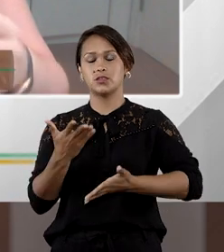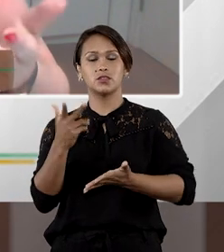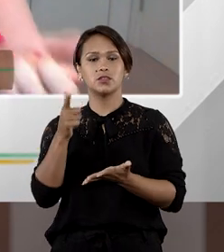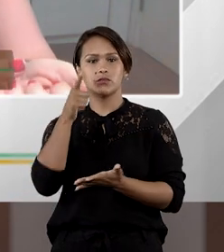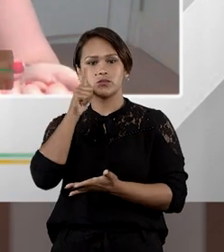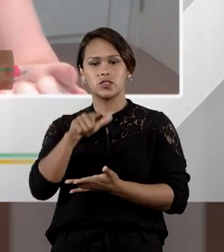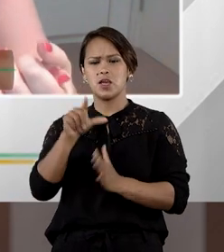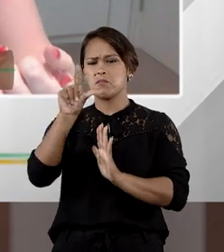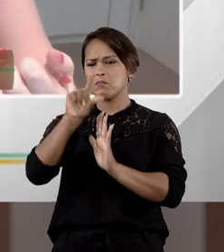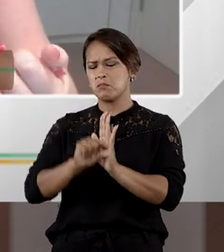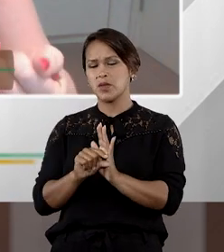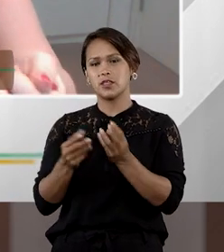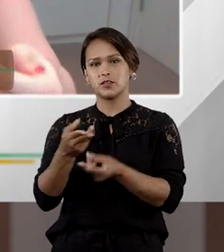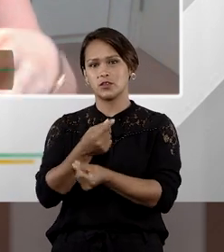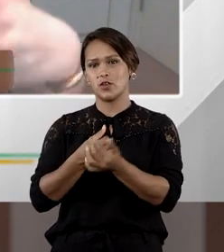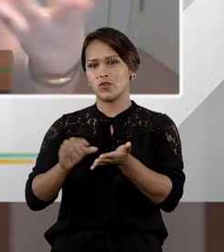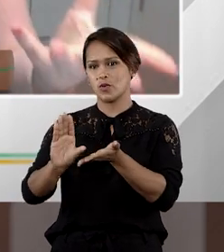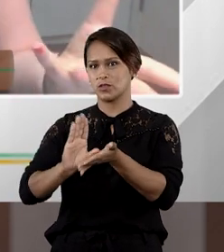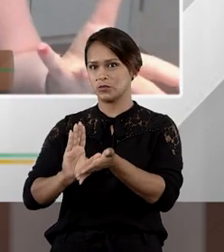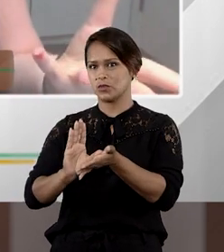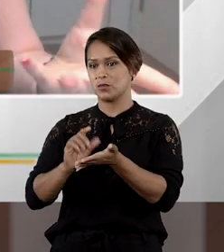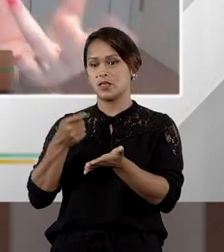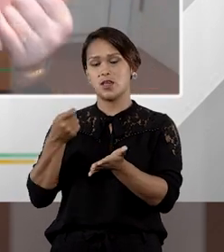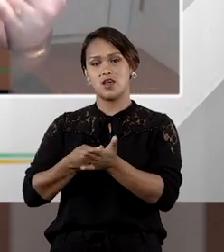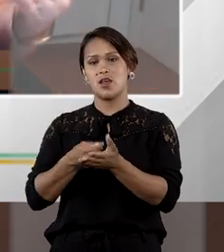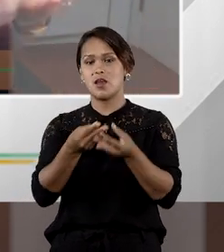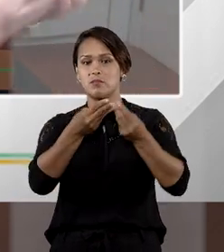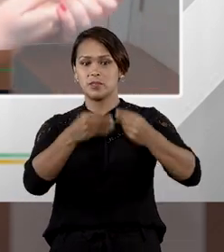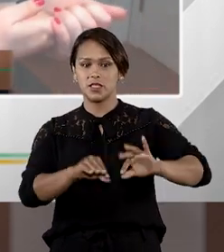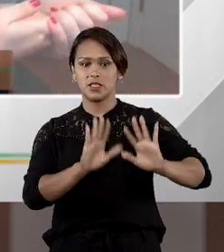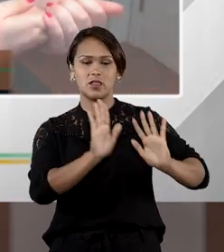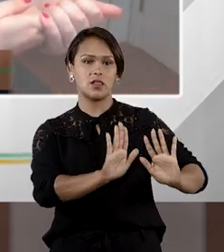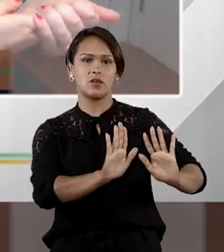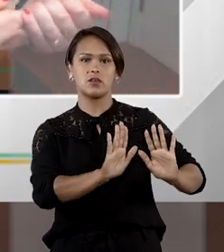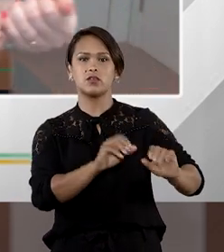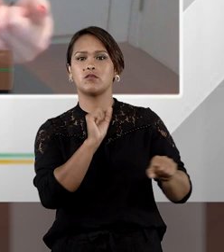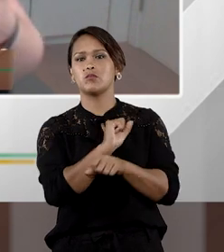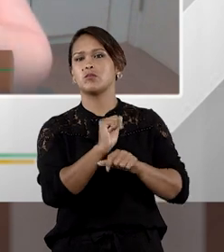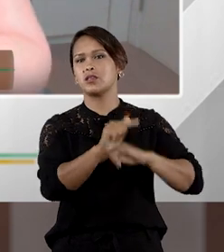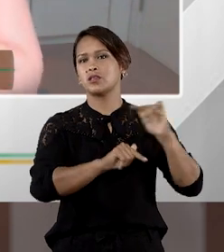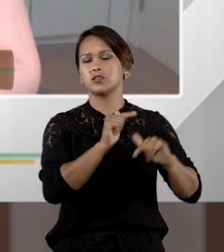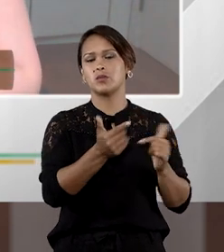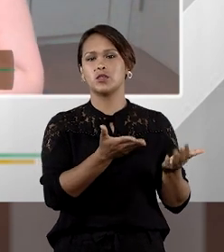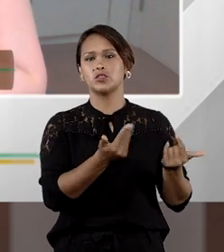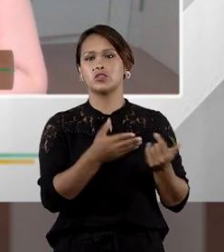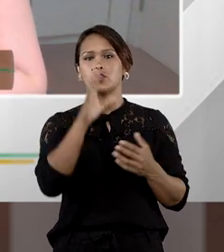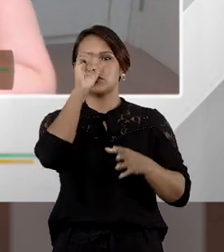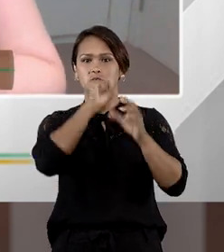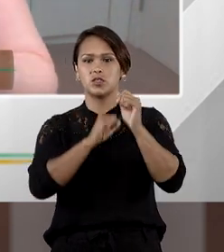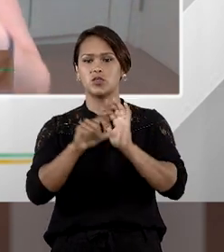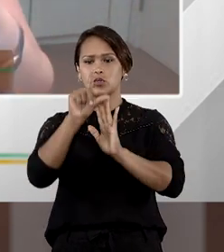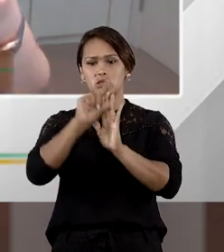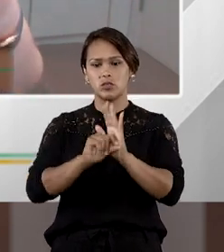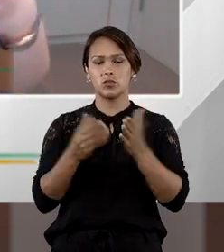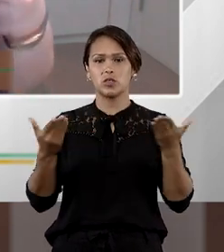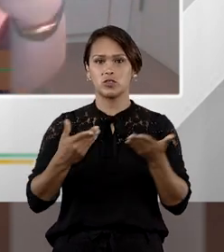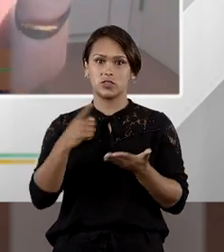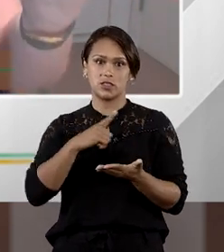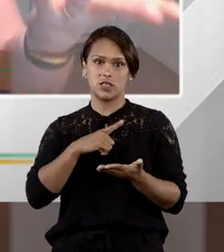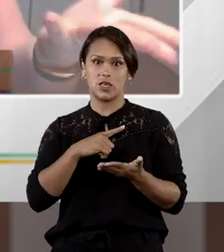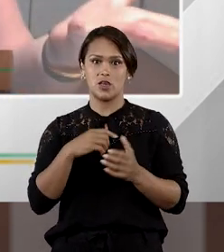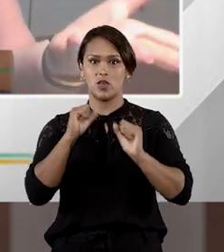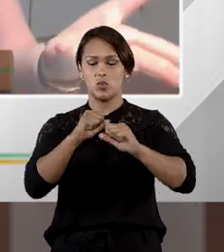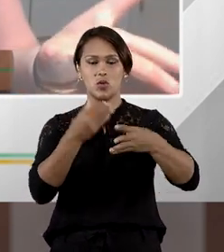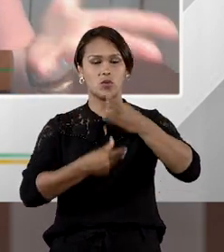ganhar menos que a pensão, né? Mas ela ia perder a pensão. Ela falou: bom, então eu vou largar o trabalho de jovem aprendiz, porque eu não posso ganhar menos do que eu já ganho. Eu achei que eu